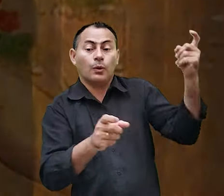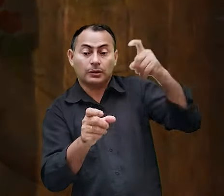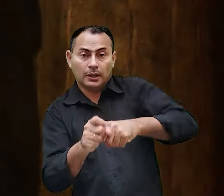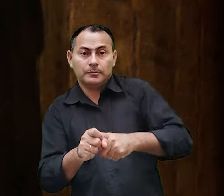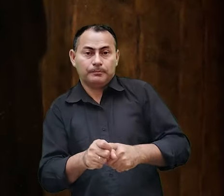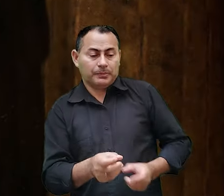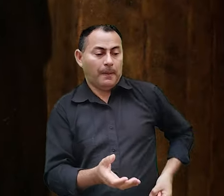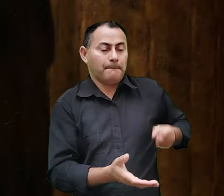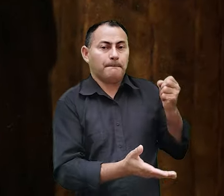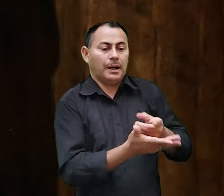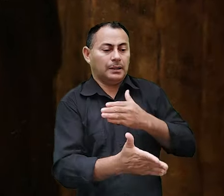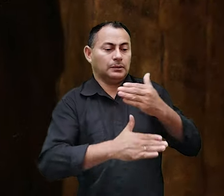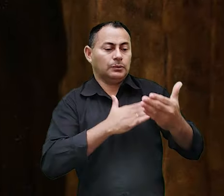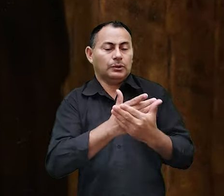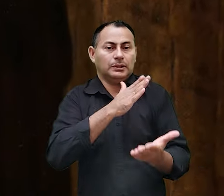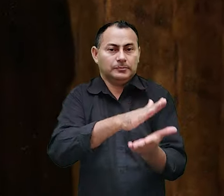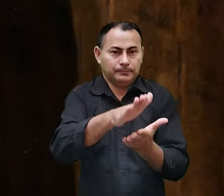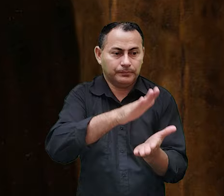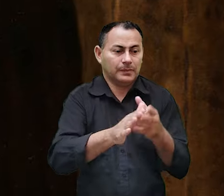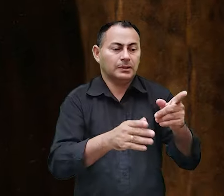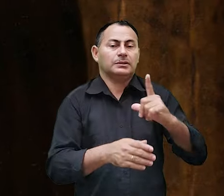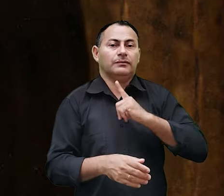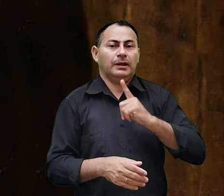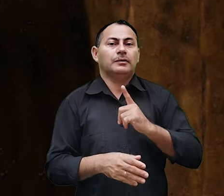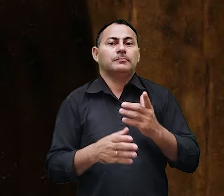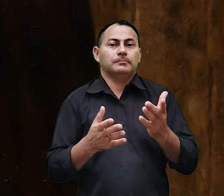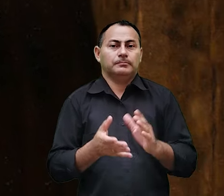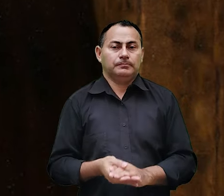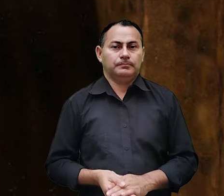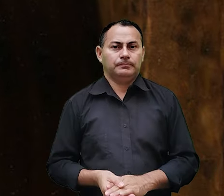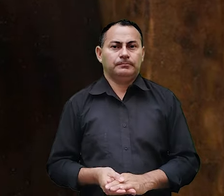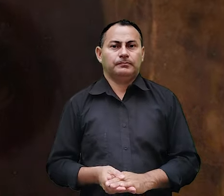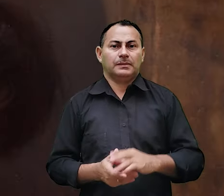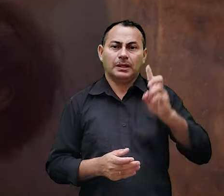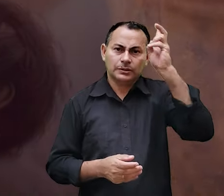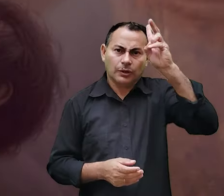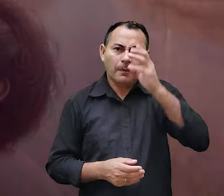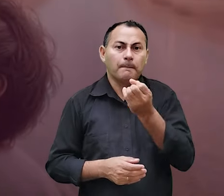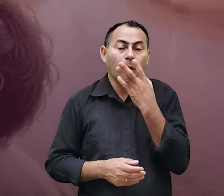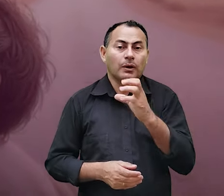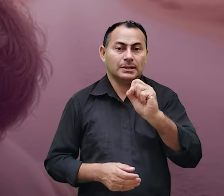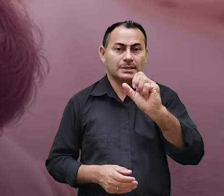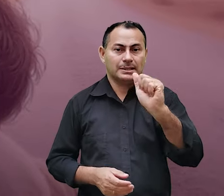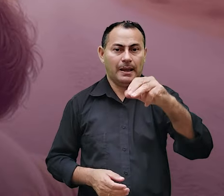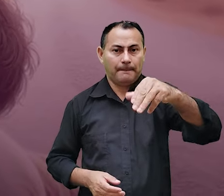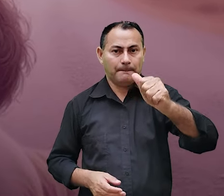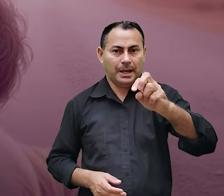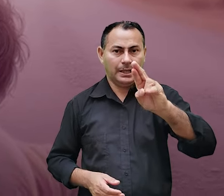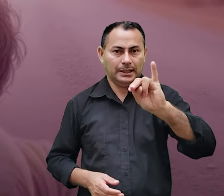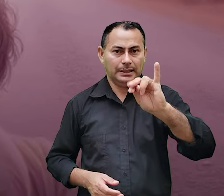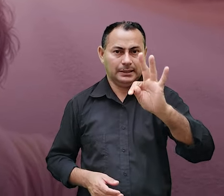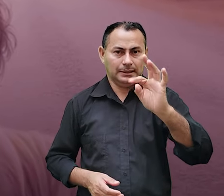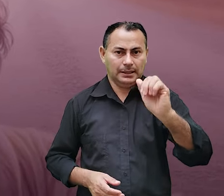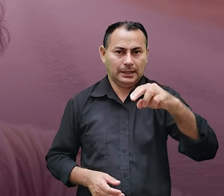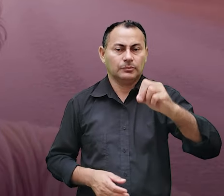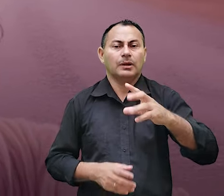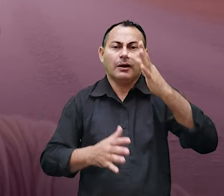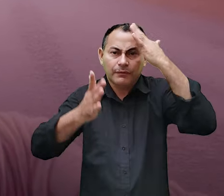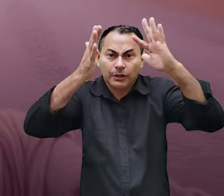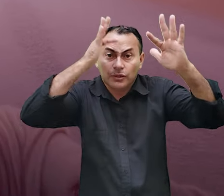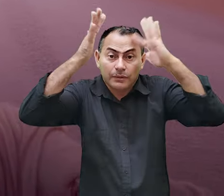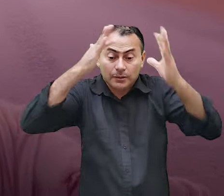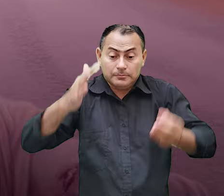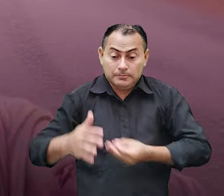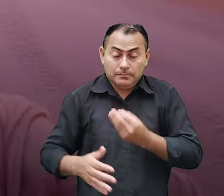dele. Quando eu voltar, vou pagar todas as despesas que você tiver." A parábola do bom samaritano traz uma filosofia